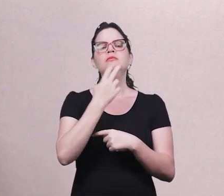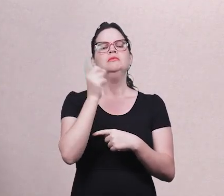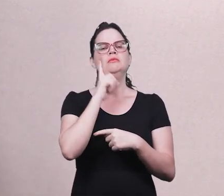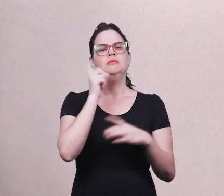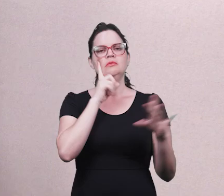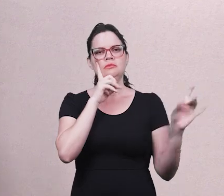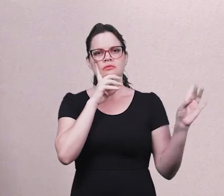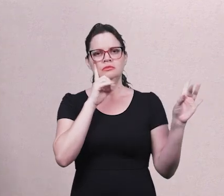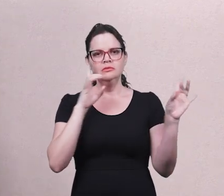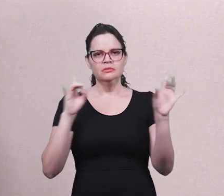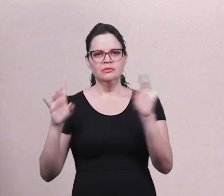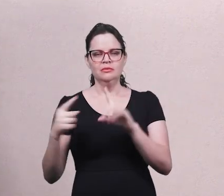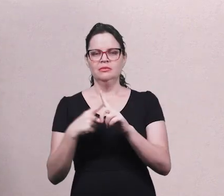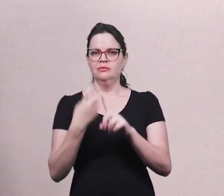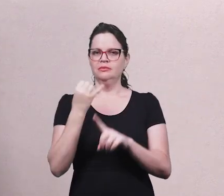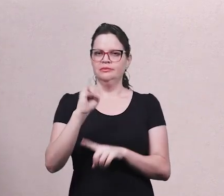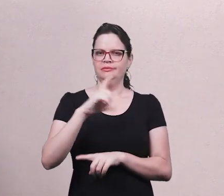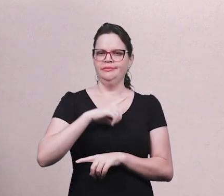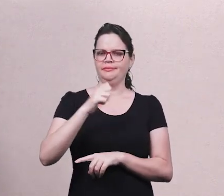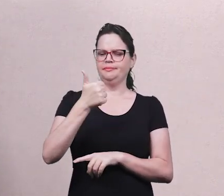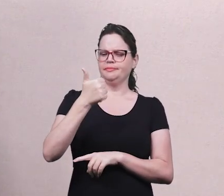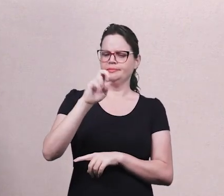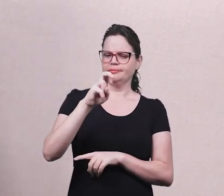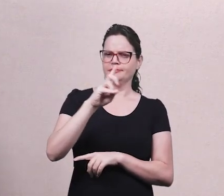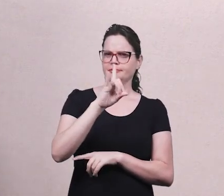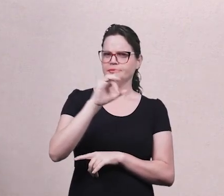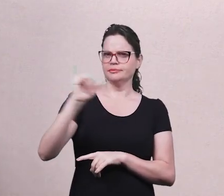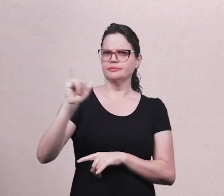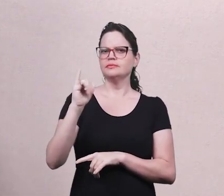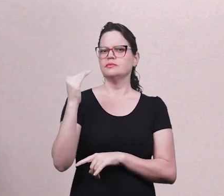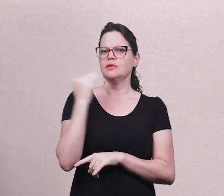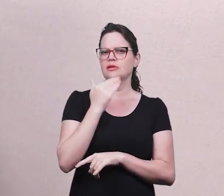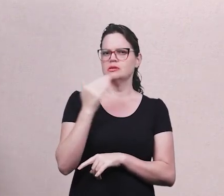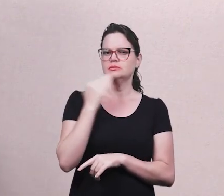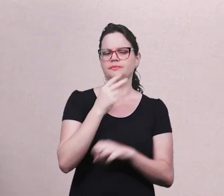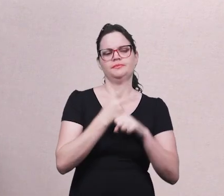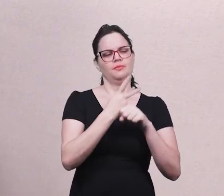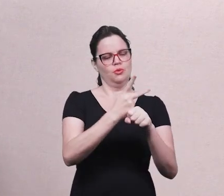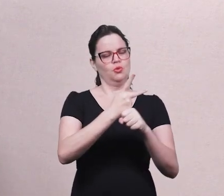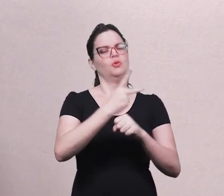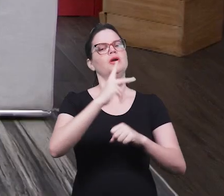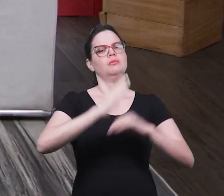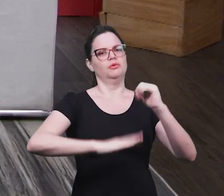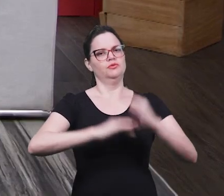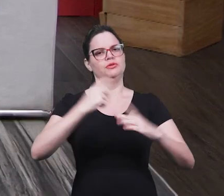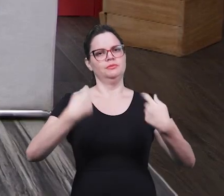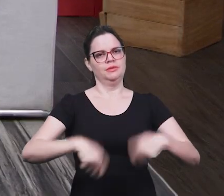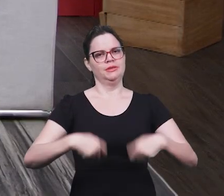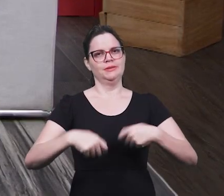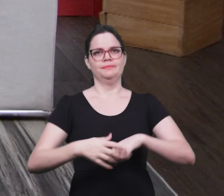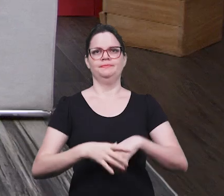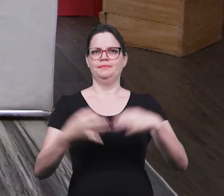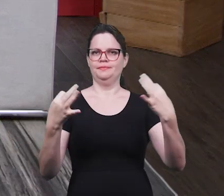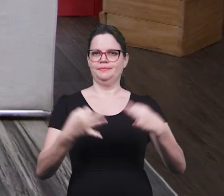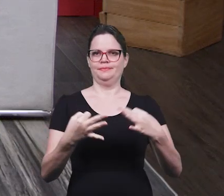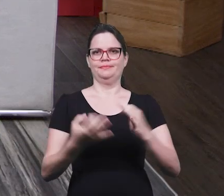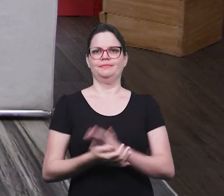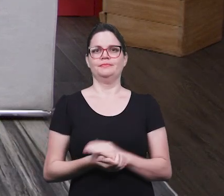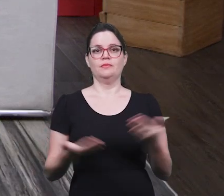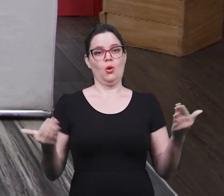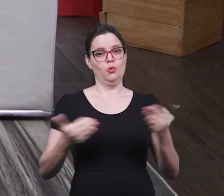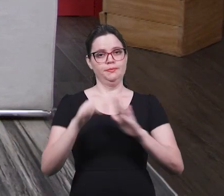dia. Mas se você prevalece com mais de 15 dias de rouquidão, tem que procurar o médico. Certo, perfeito,